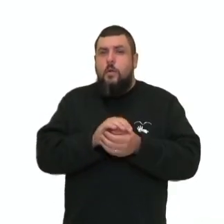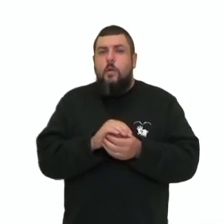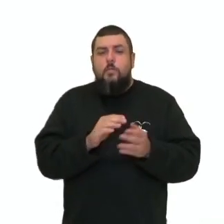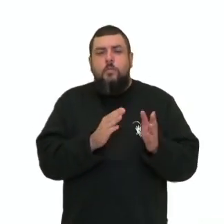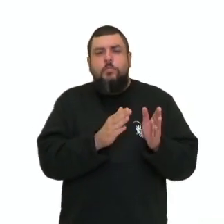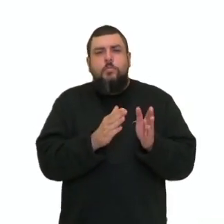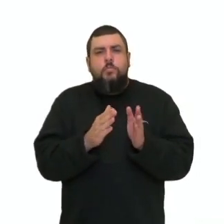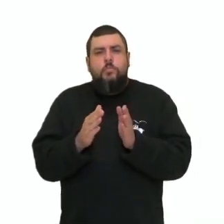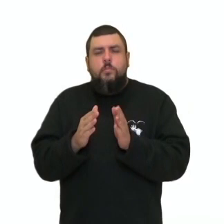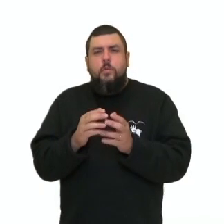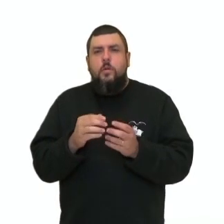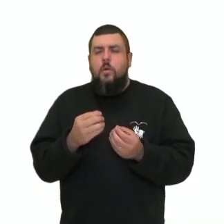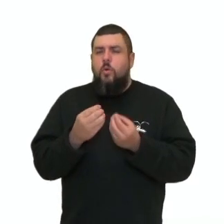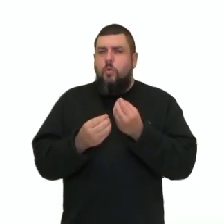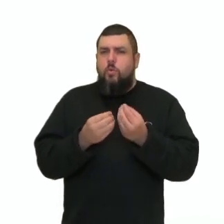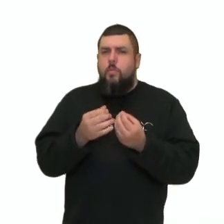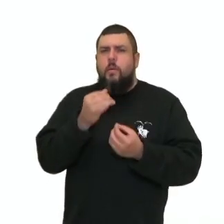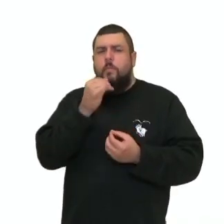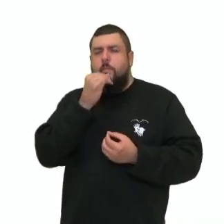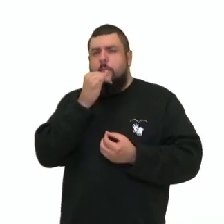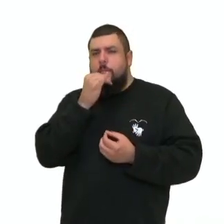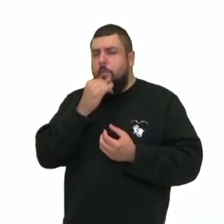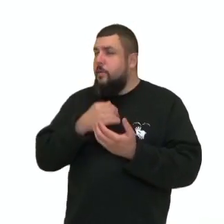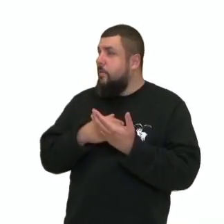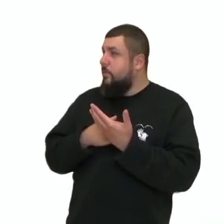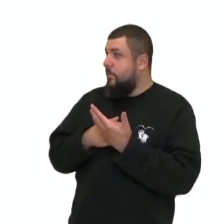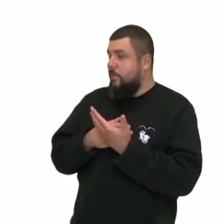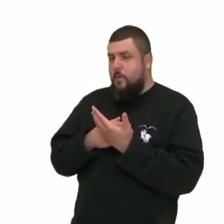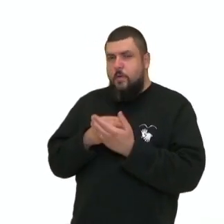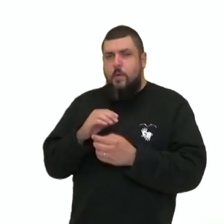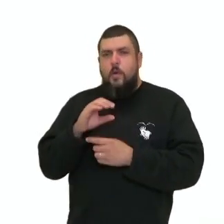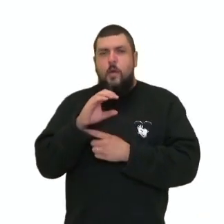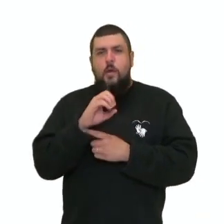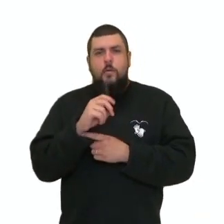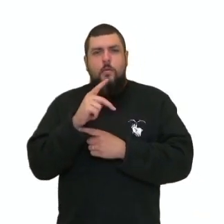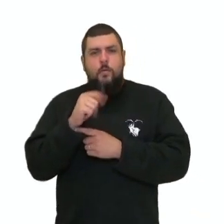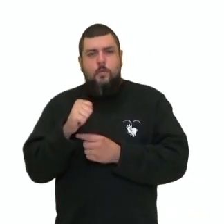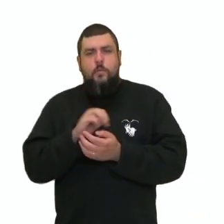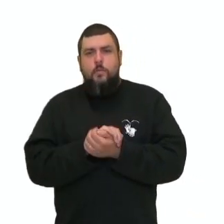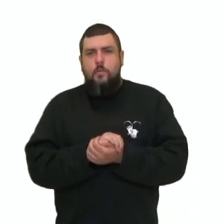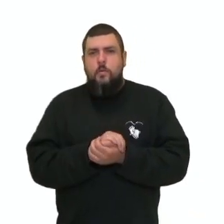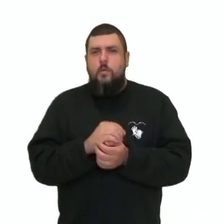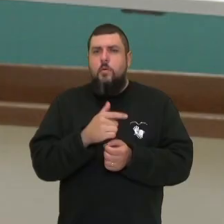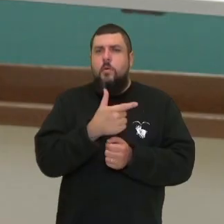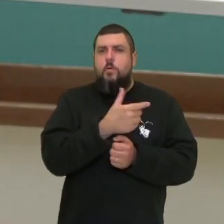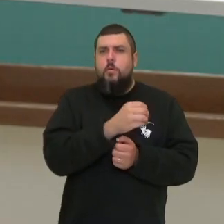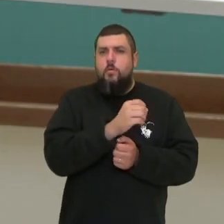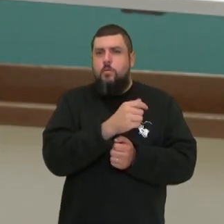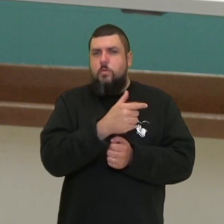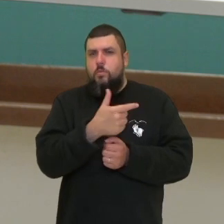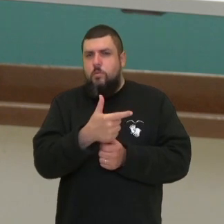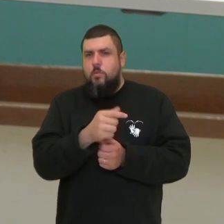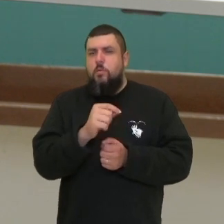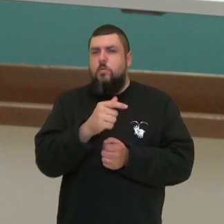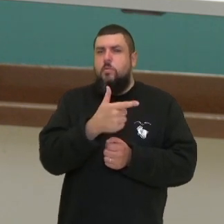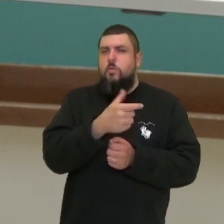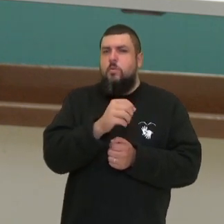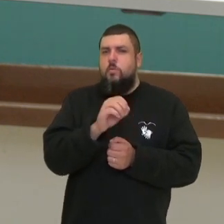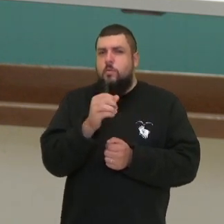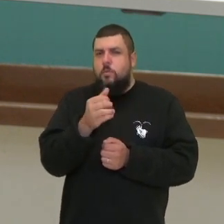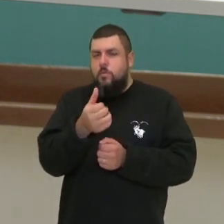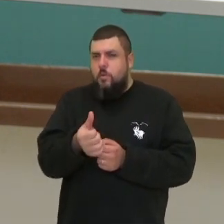Copa acontece de 4 em 4 anos, né? Então, 2002, 2006, 2010 e